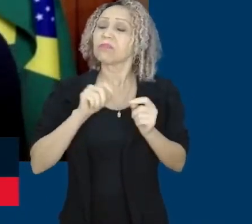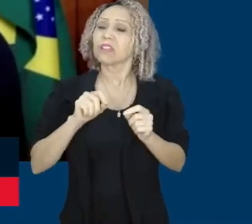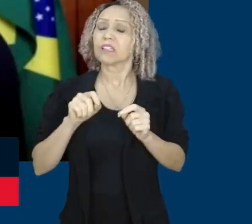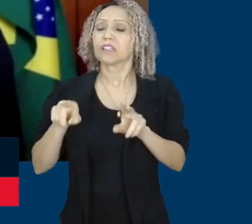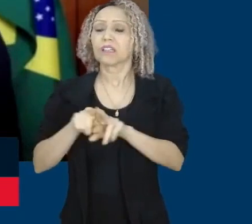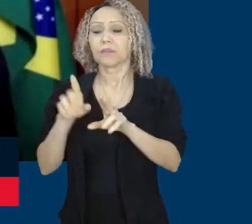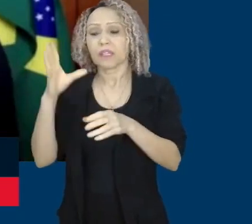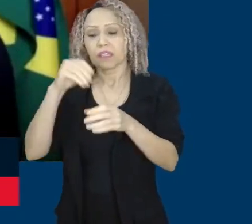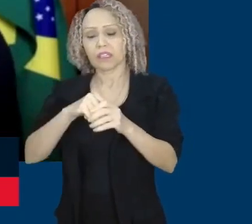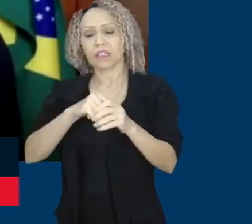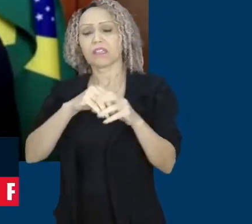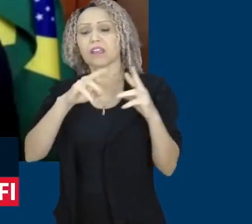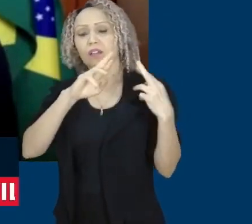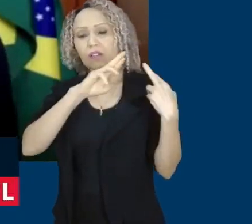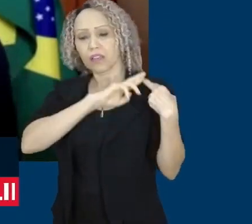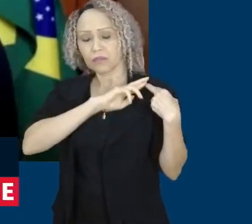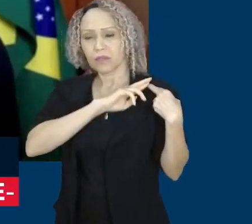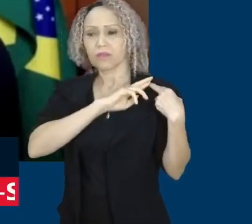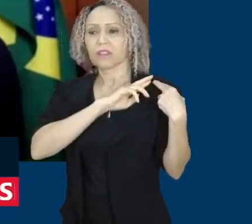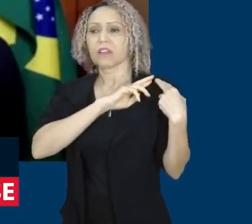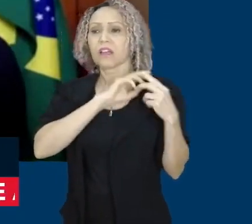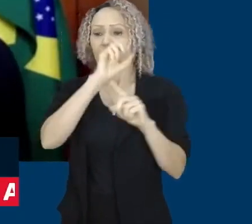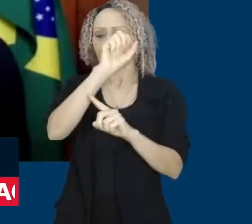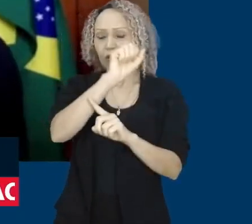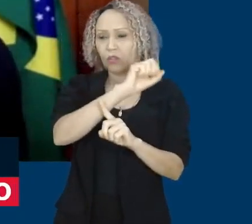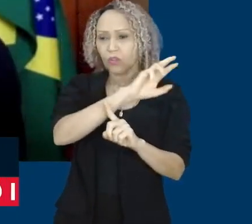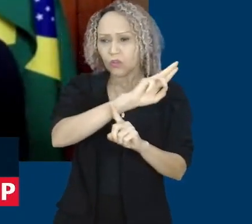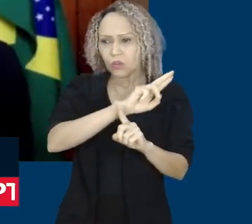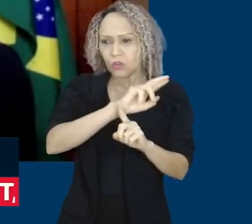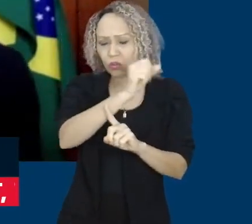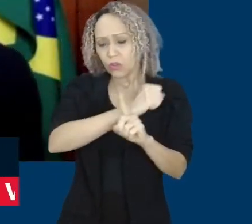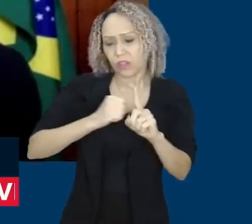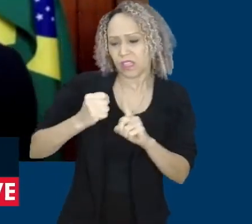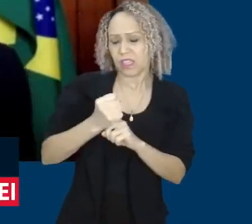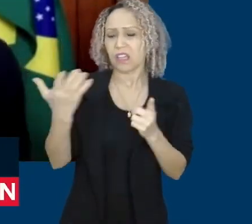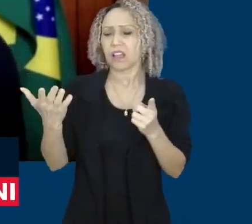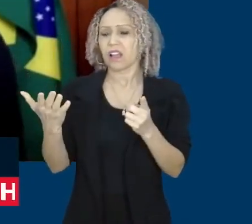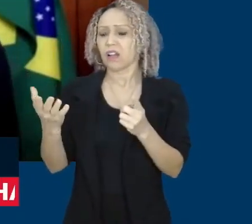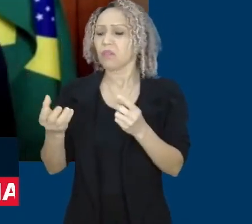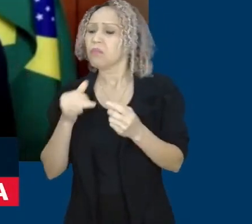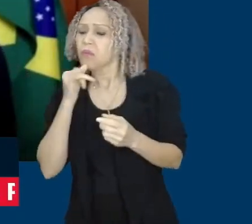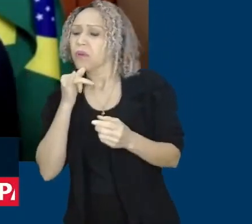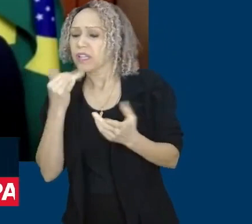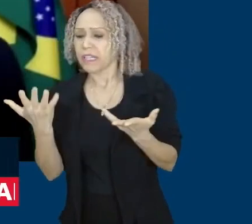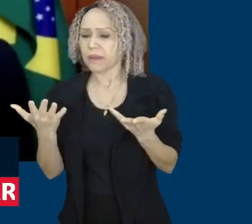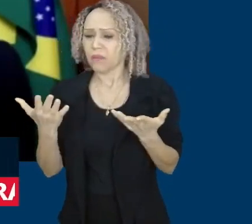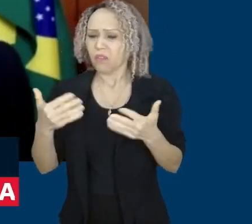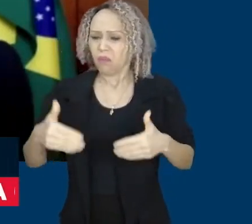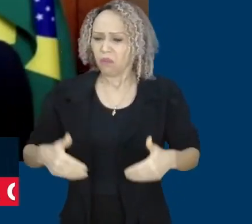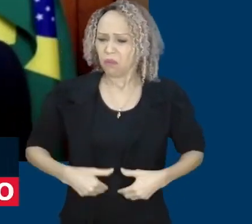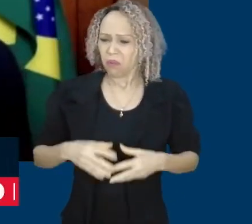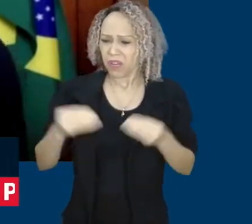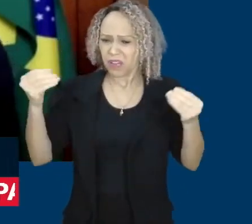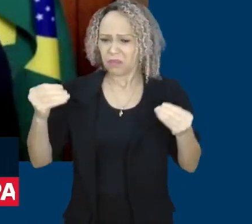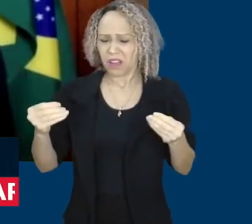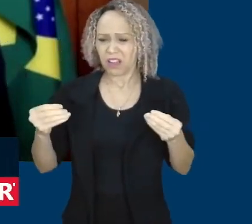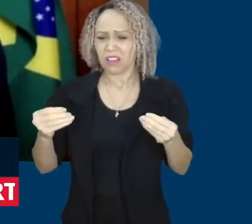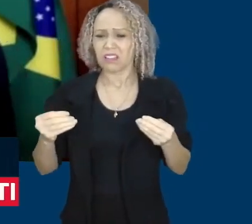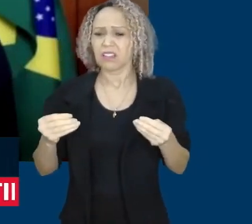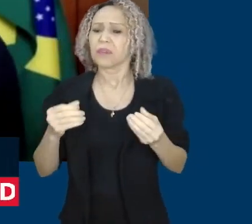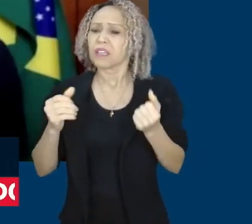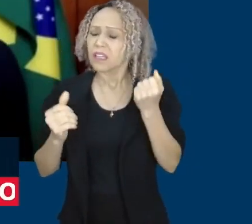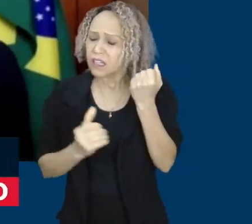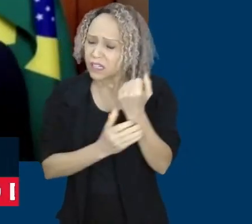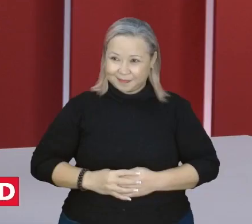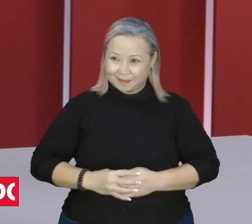social, como eliminar a miséria, a fome, avançar em taxas de diminuição da desigualdade, universalizar a escola em tempo integral e